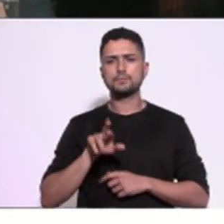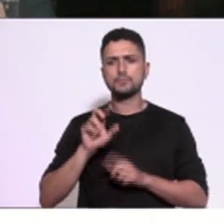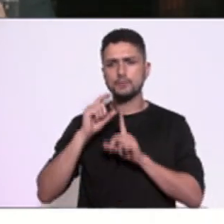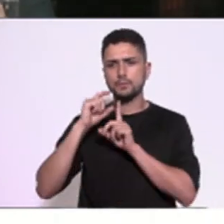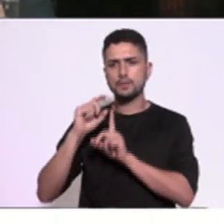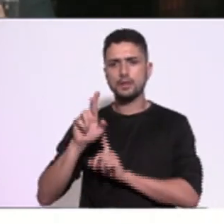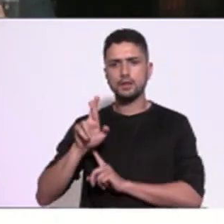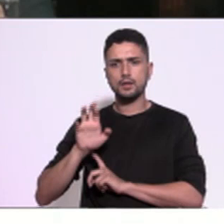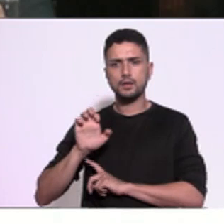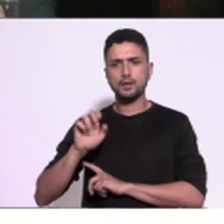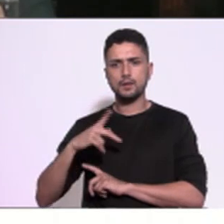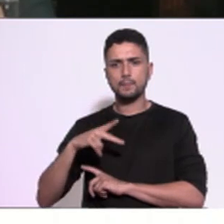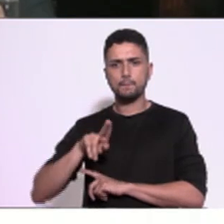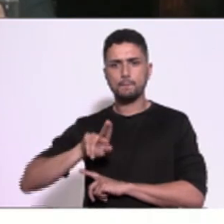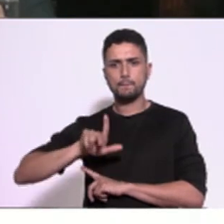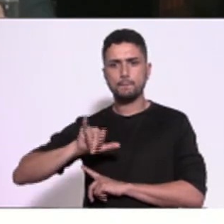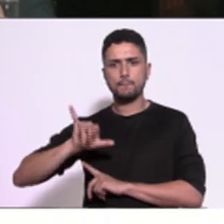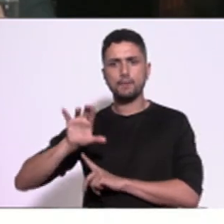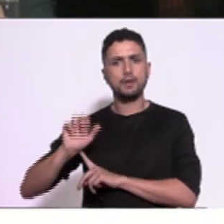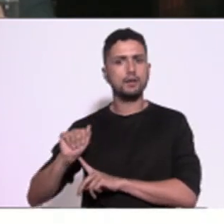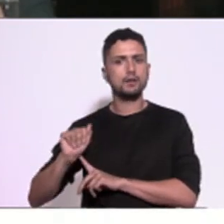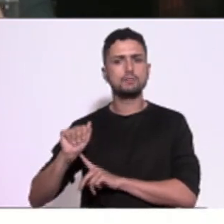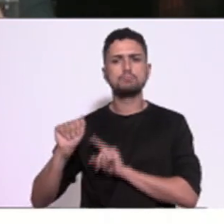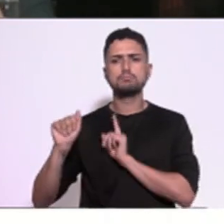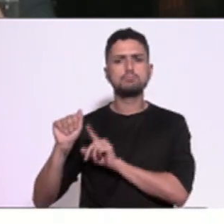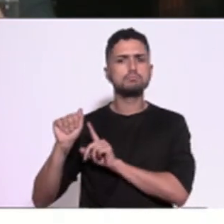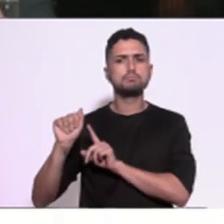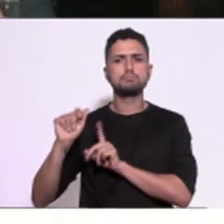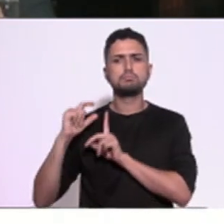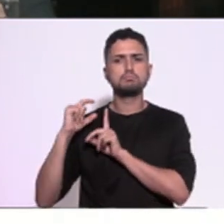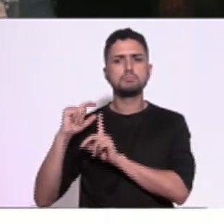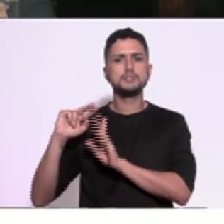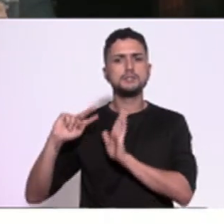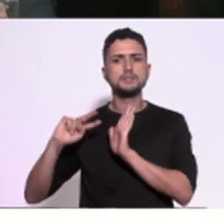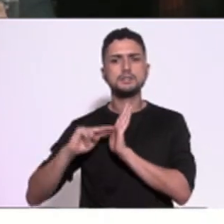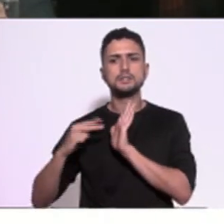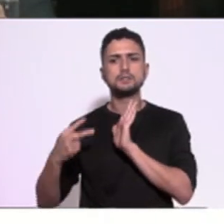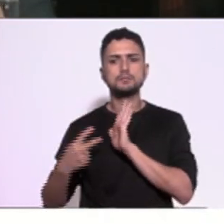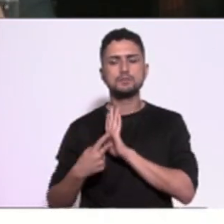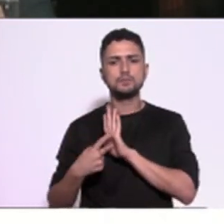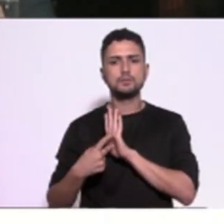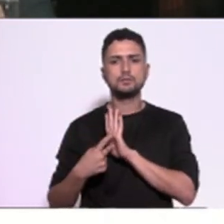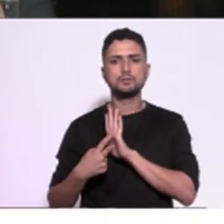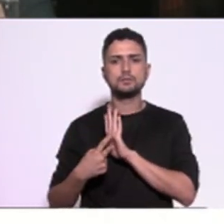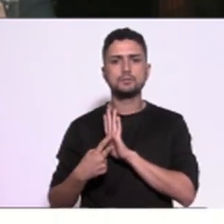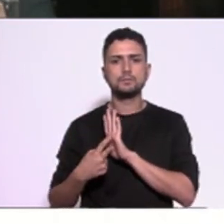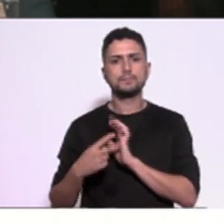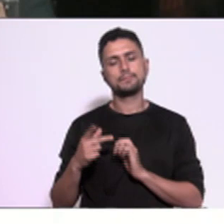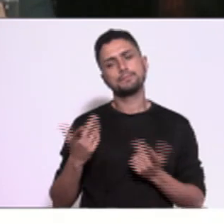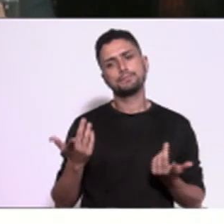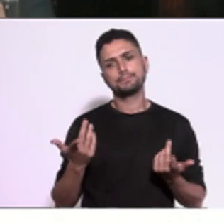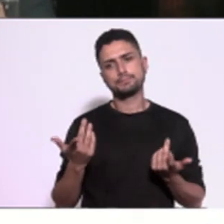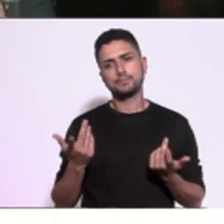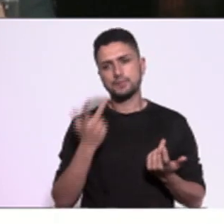República, na sua acepção da palavra, res pública, isto